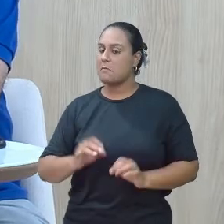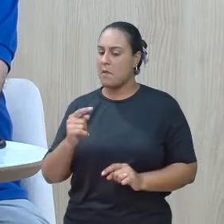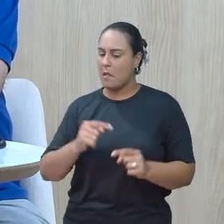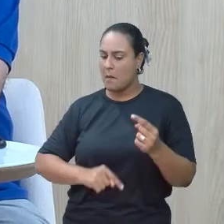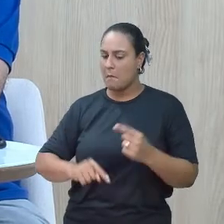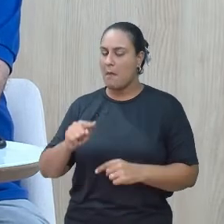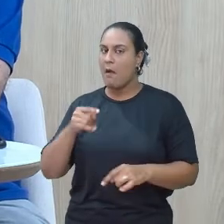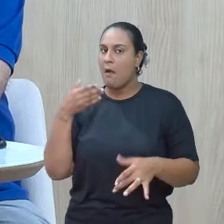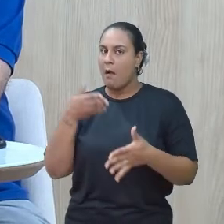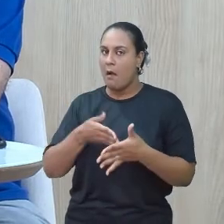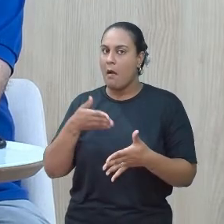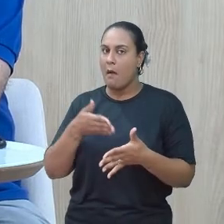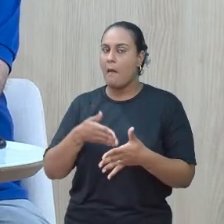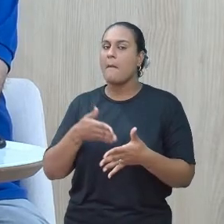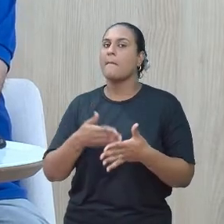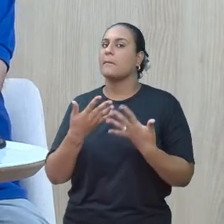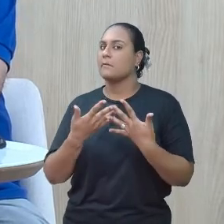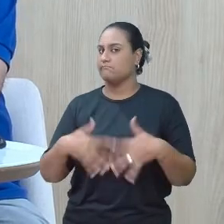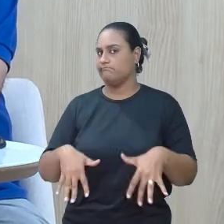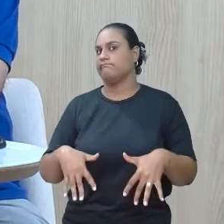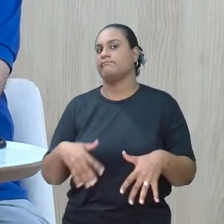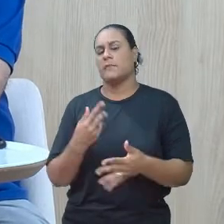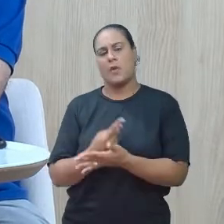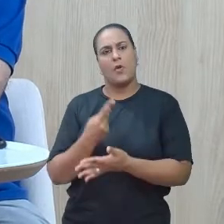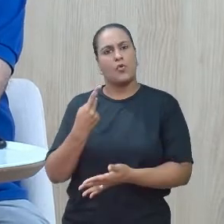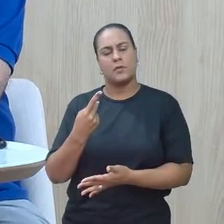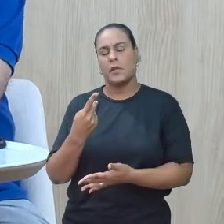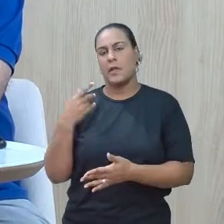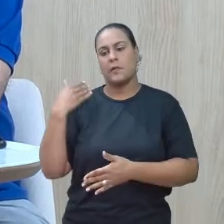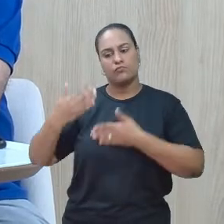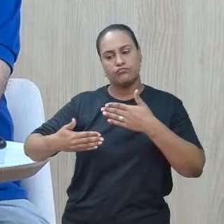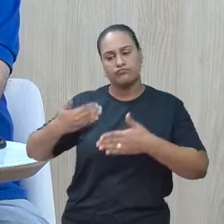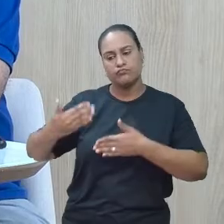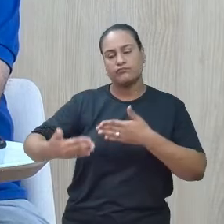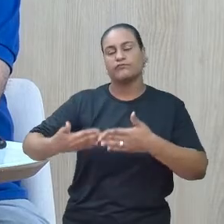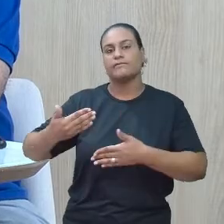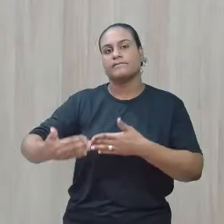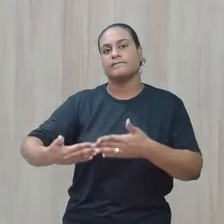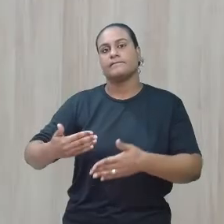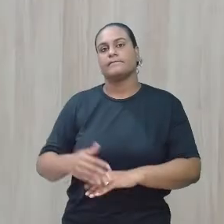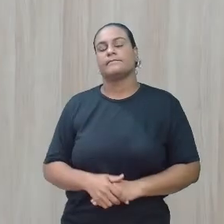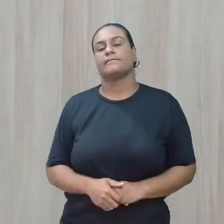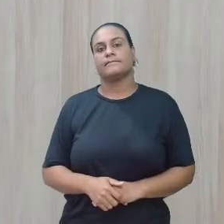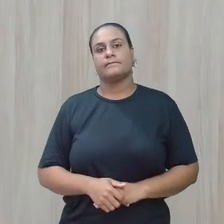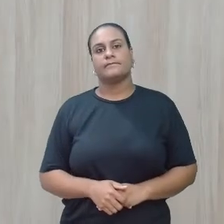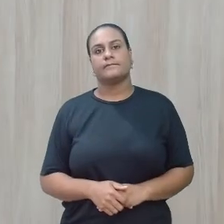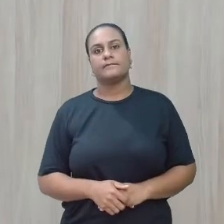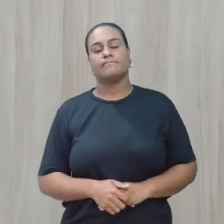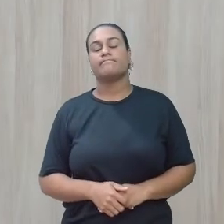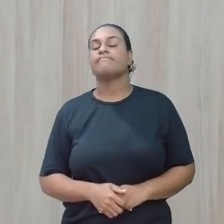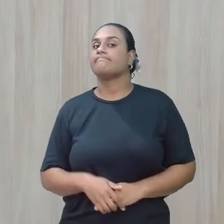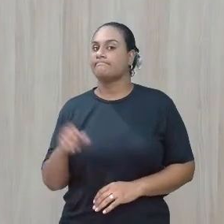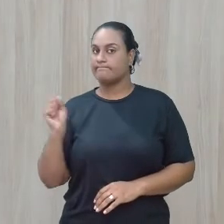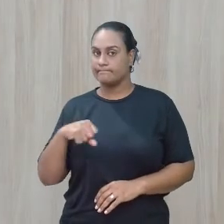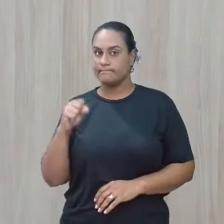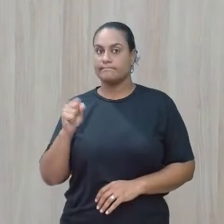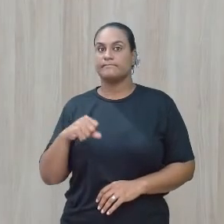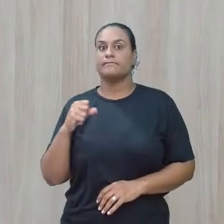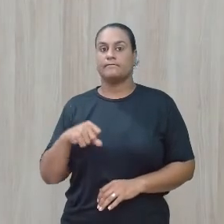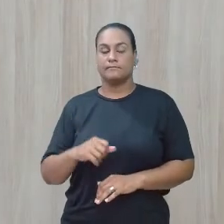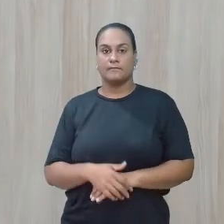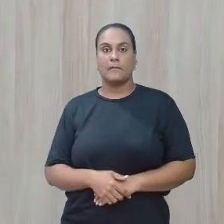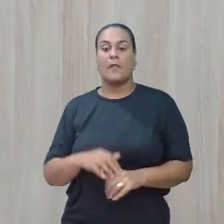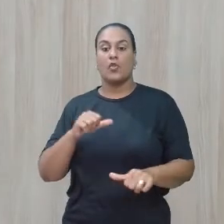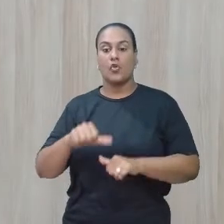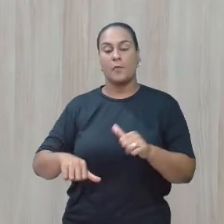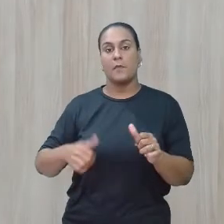essas barreiras naturais que surgem ao longo dos tempos. Exatamente, né? São alterações aí